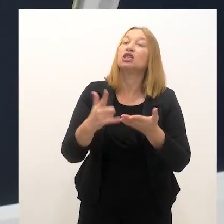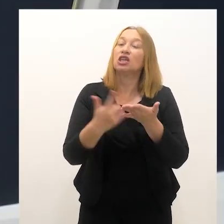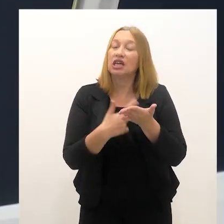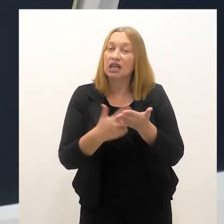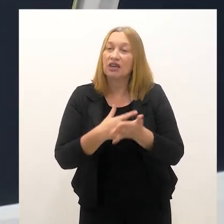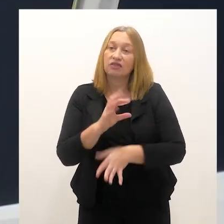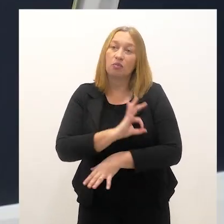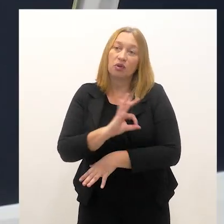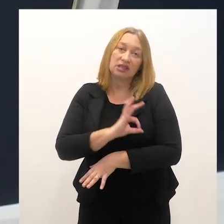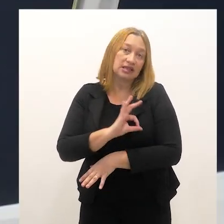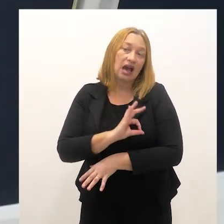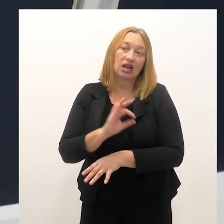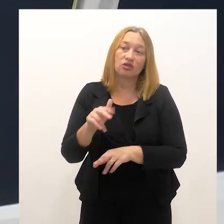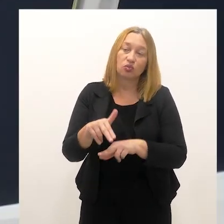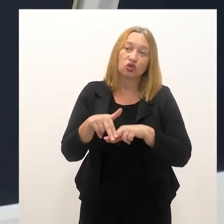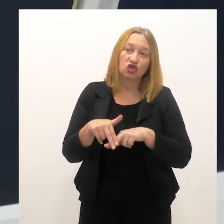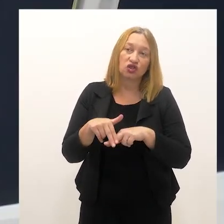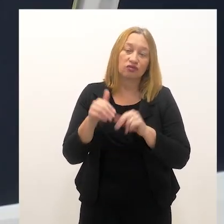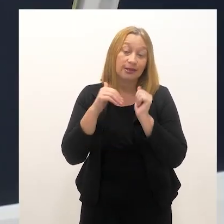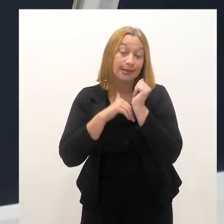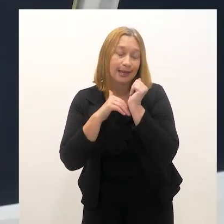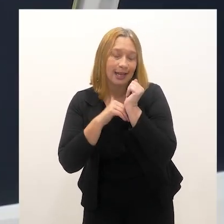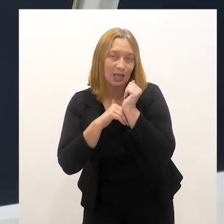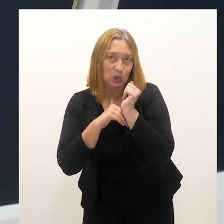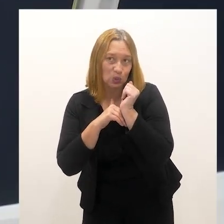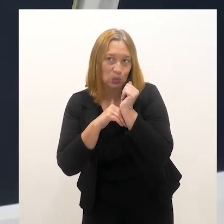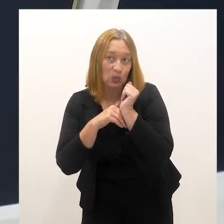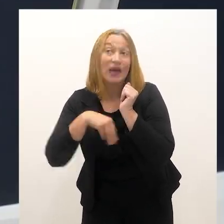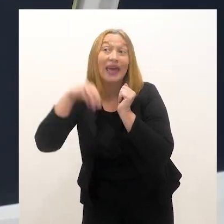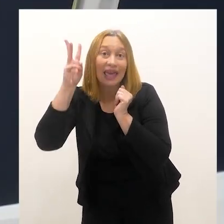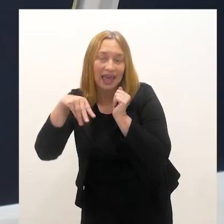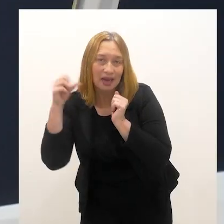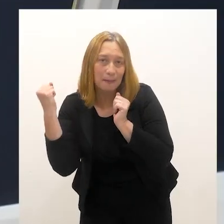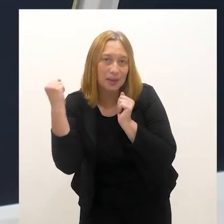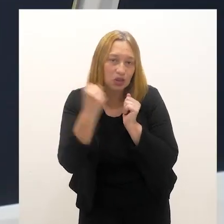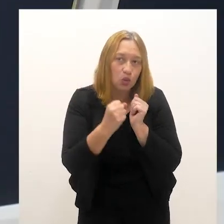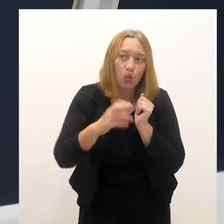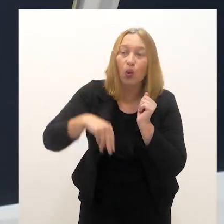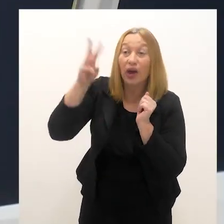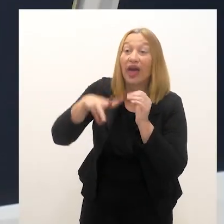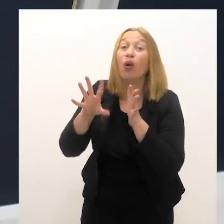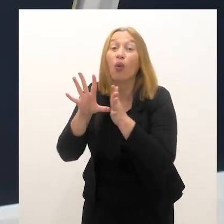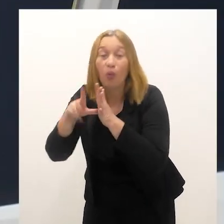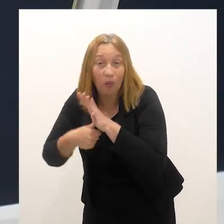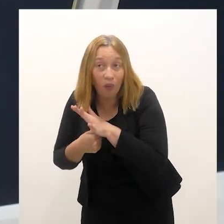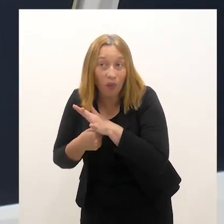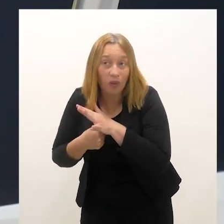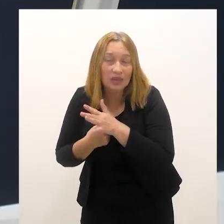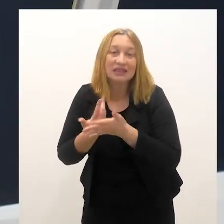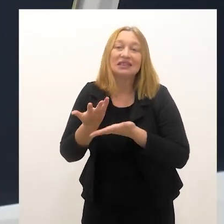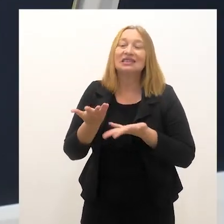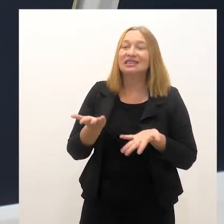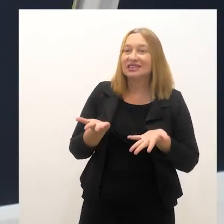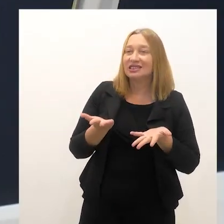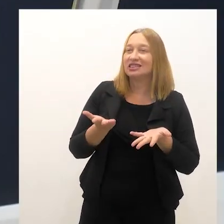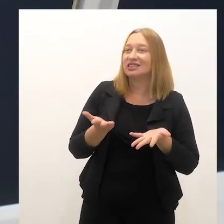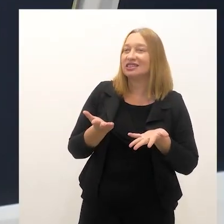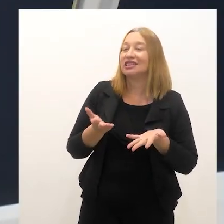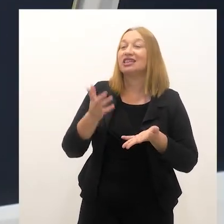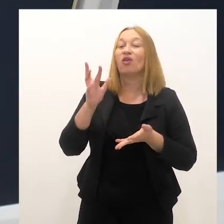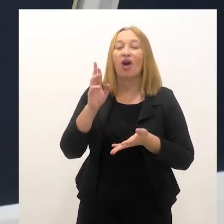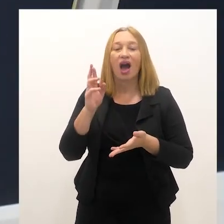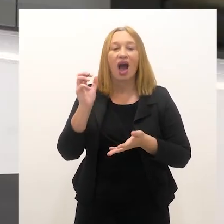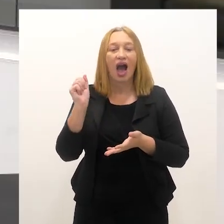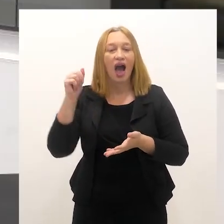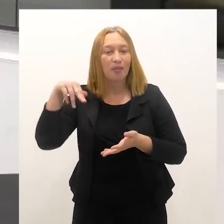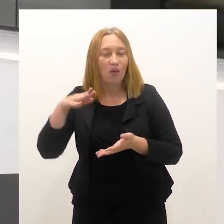E os livros policiais por causa daquele mistério, né? Quem matou, quem roubou, quem... Entendeu? Quer